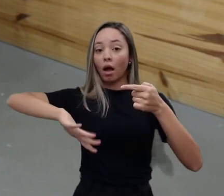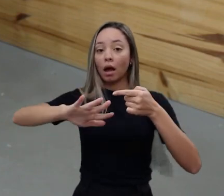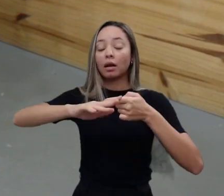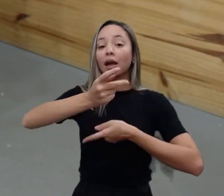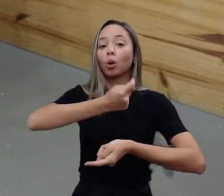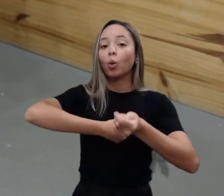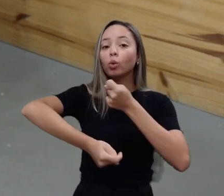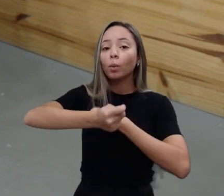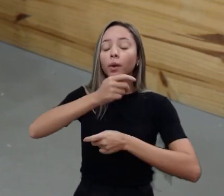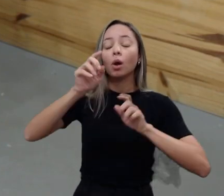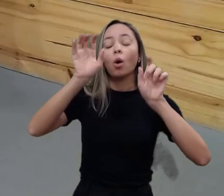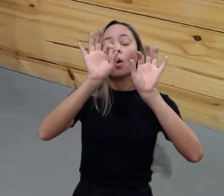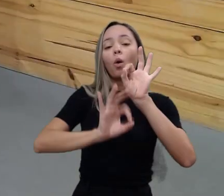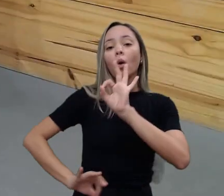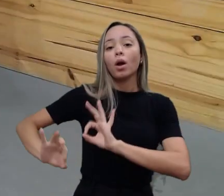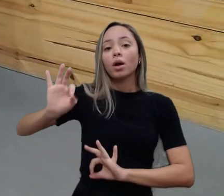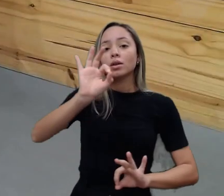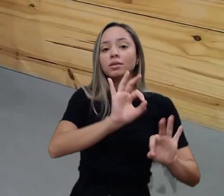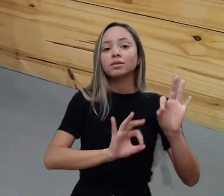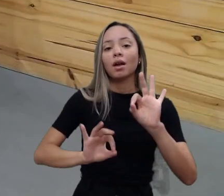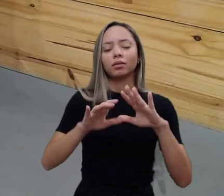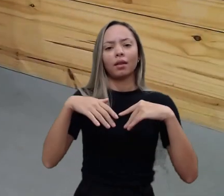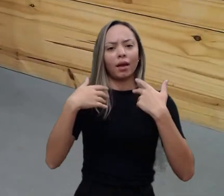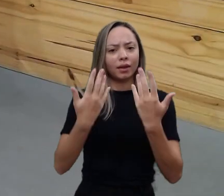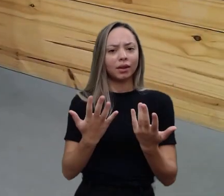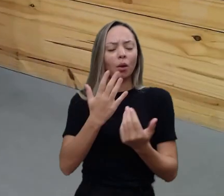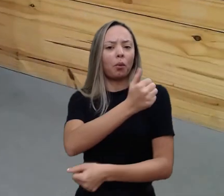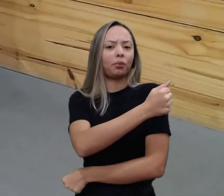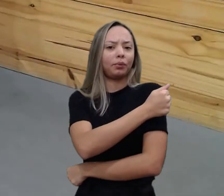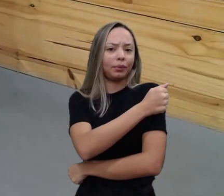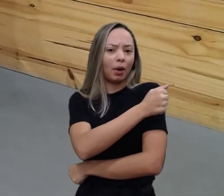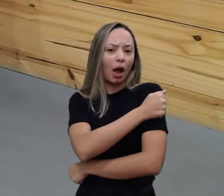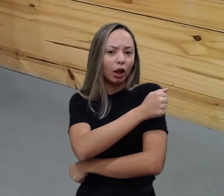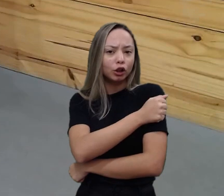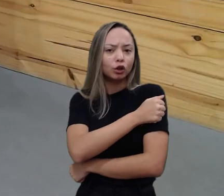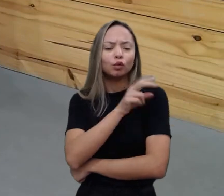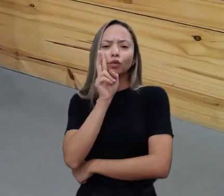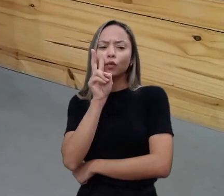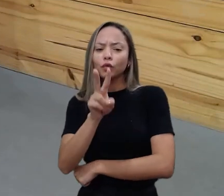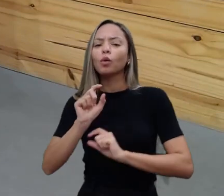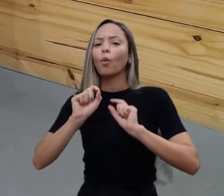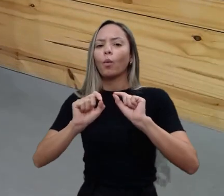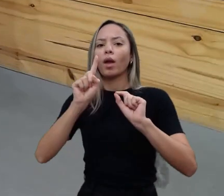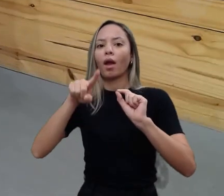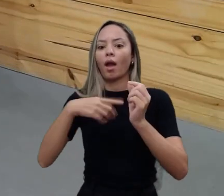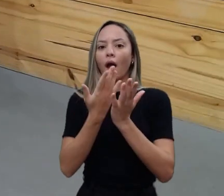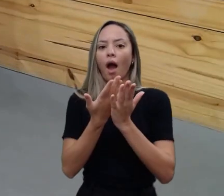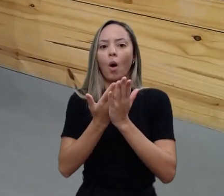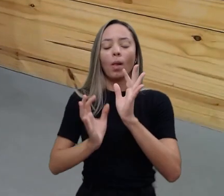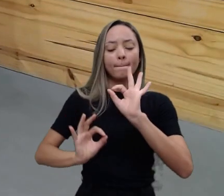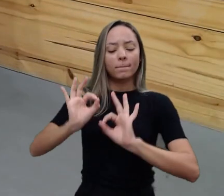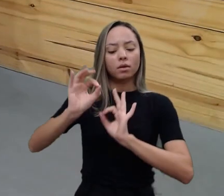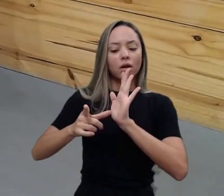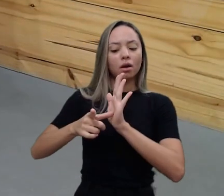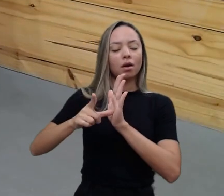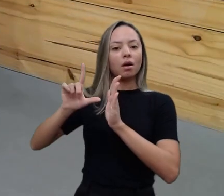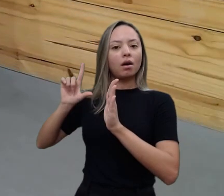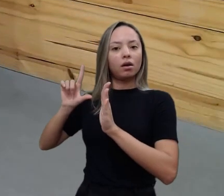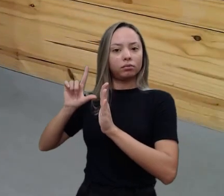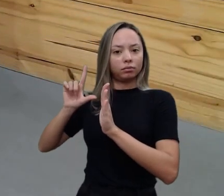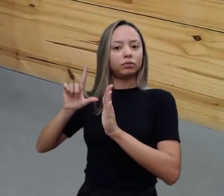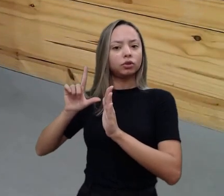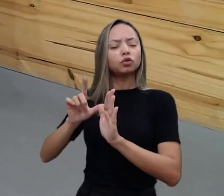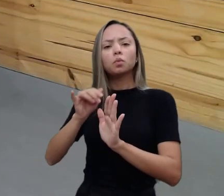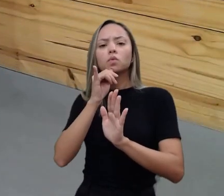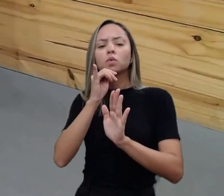organizadas, ou como os alunos bem viram na unidade 1, planejadas, onde visa